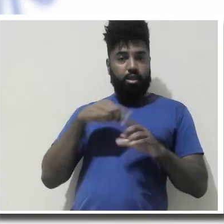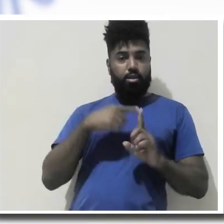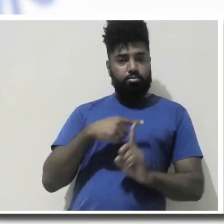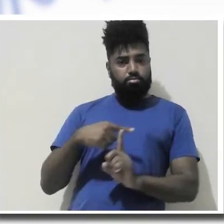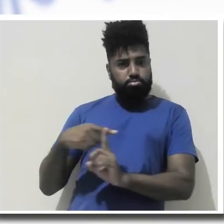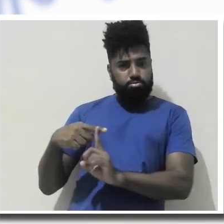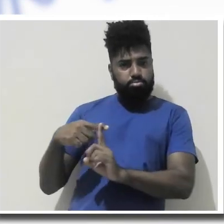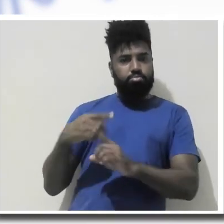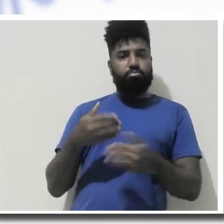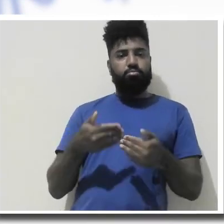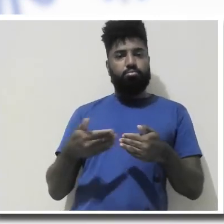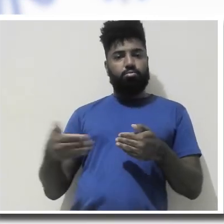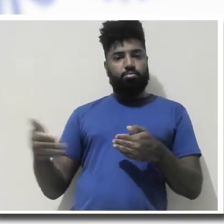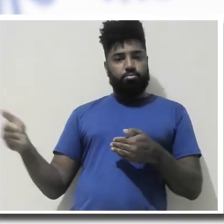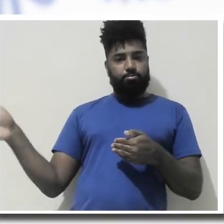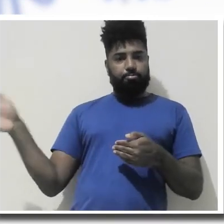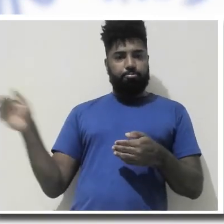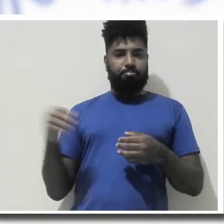positivos.